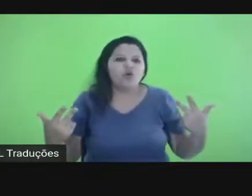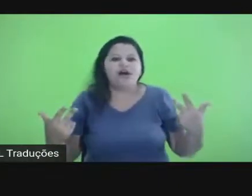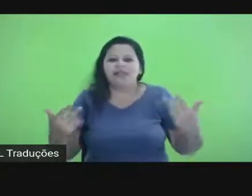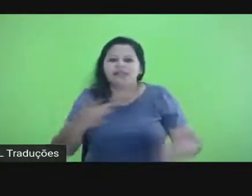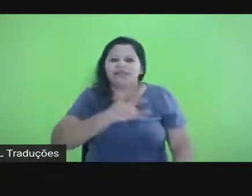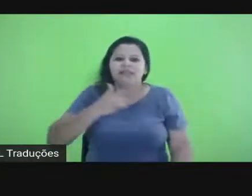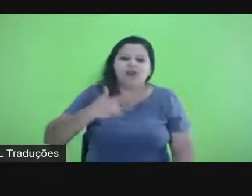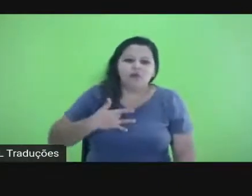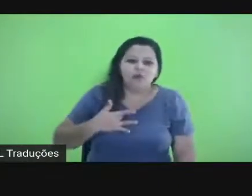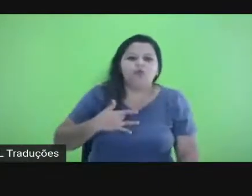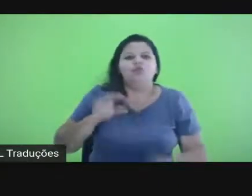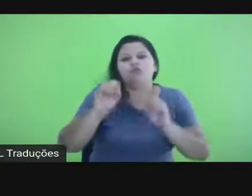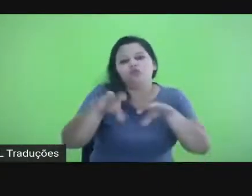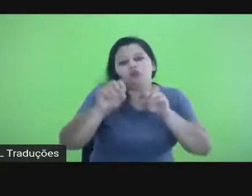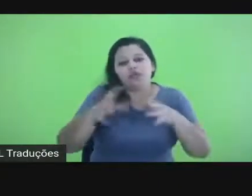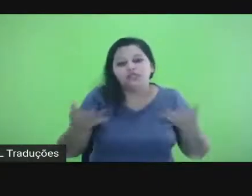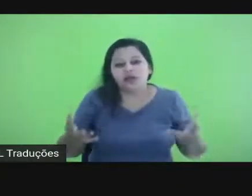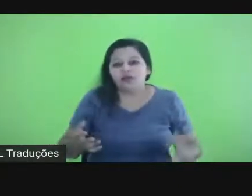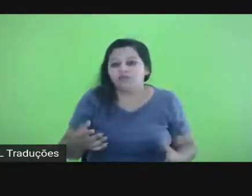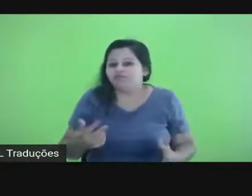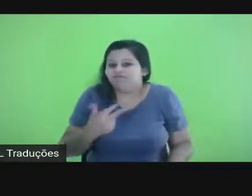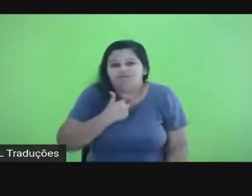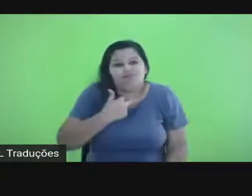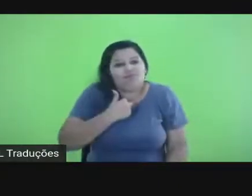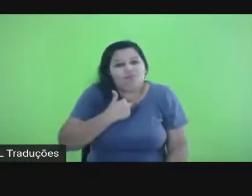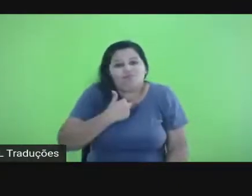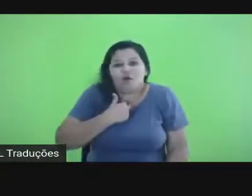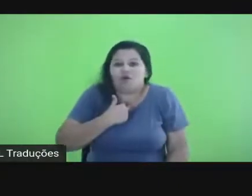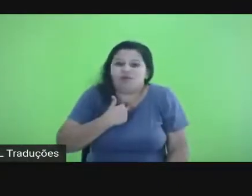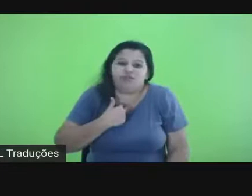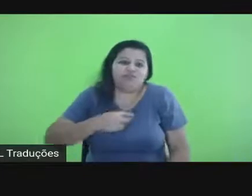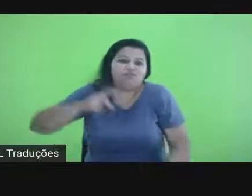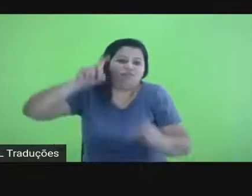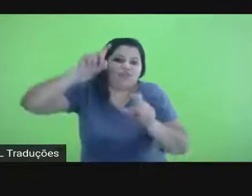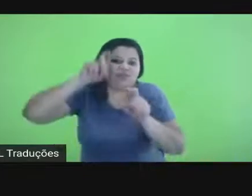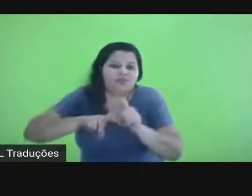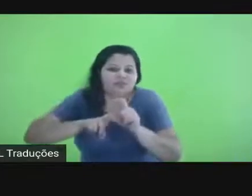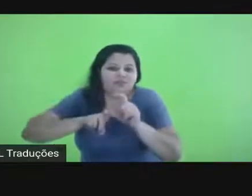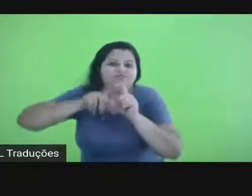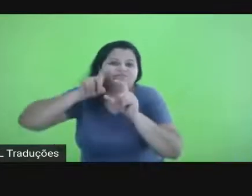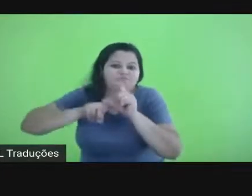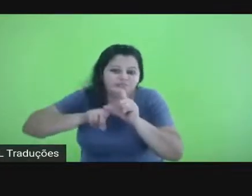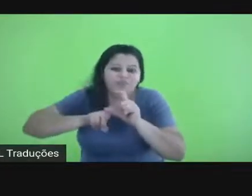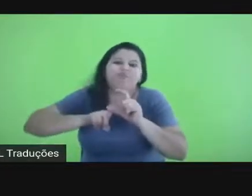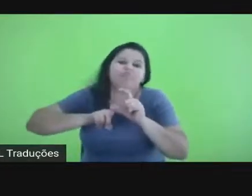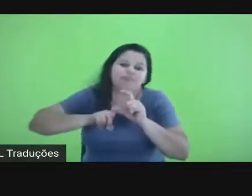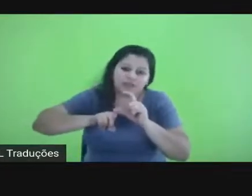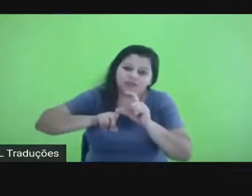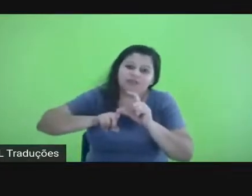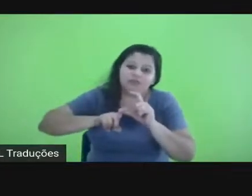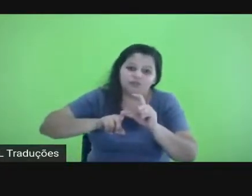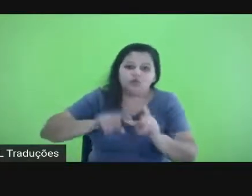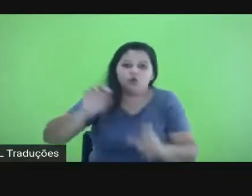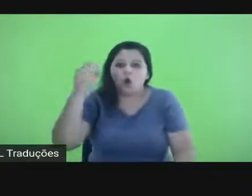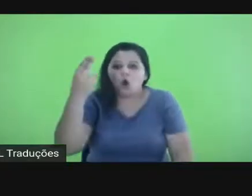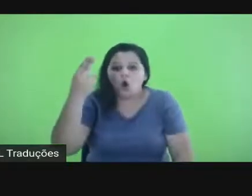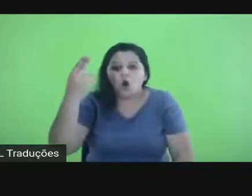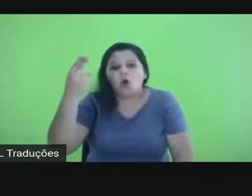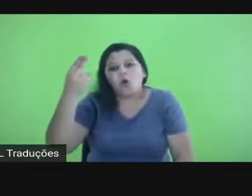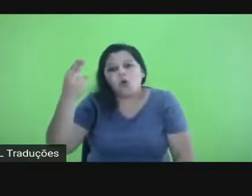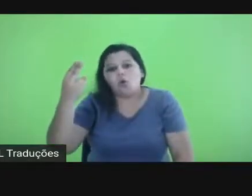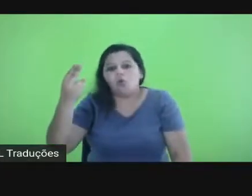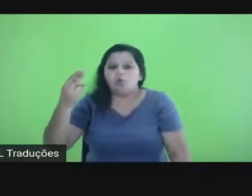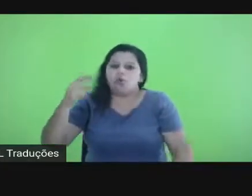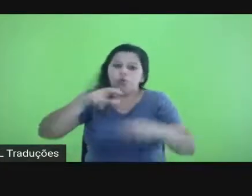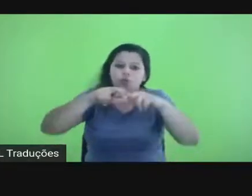de educação, por exemplo, ela já é barrada ou pela sua condição financeira ou pela força, né, da